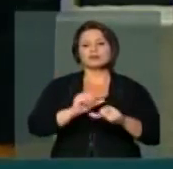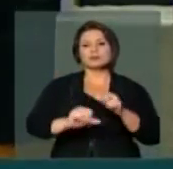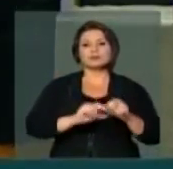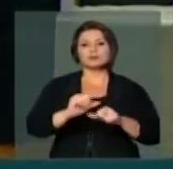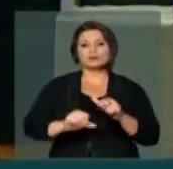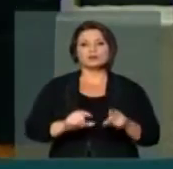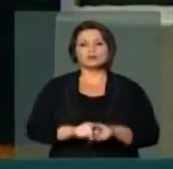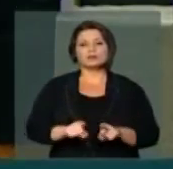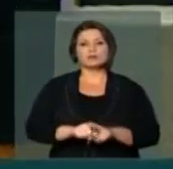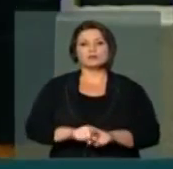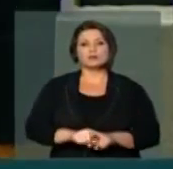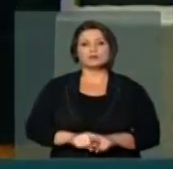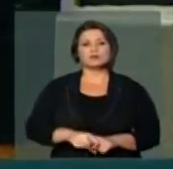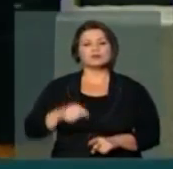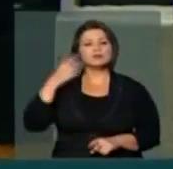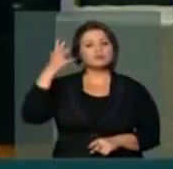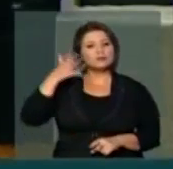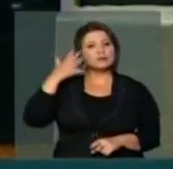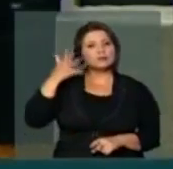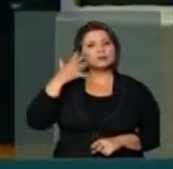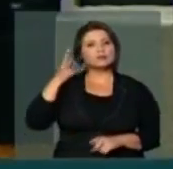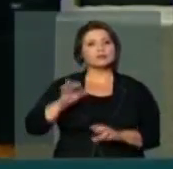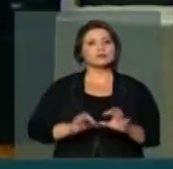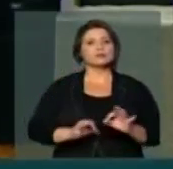modificação da política.